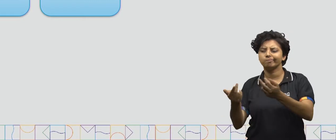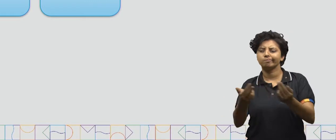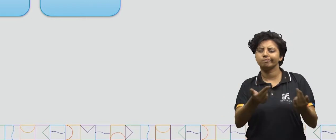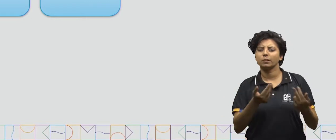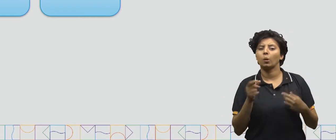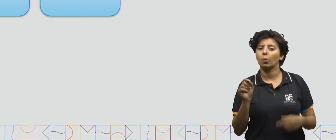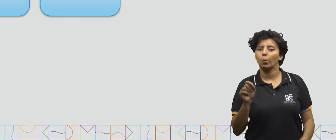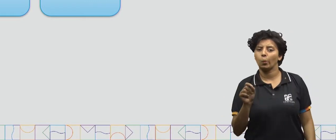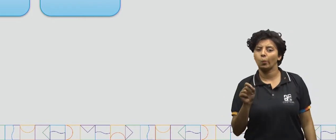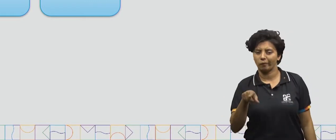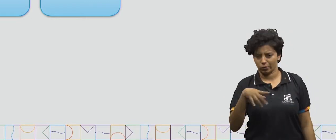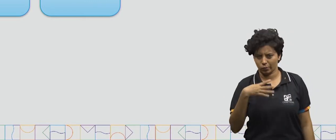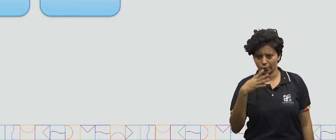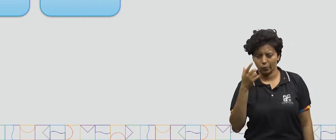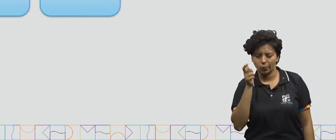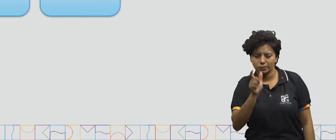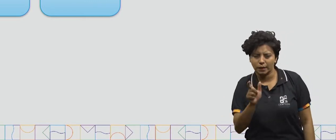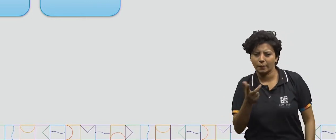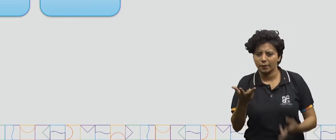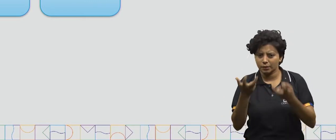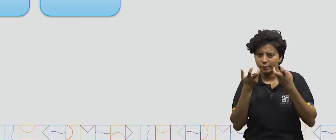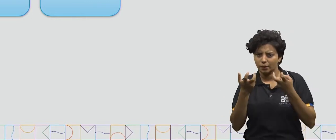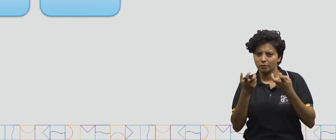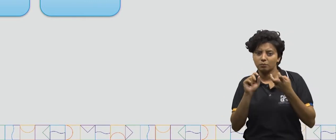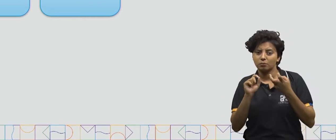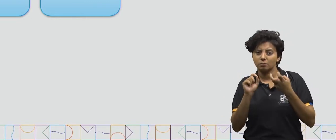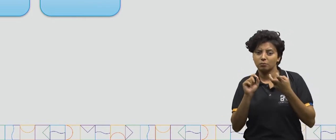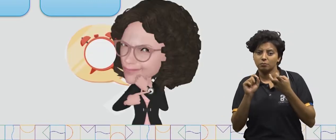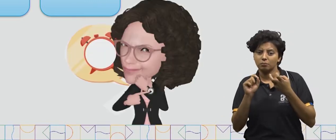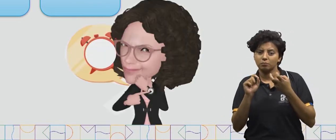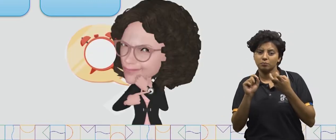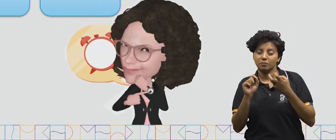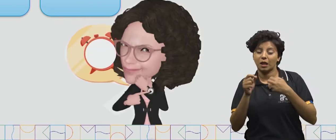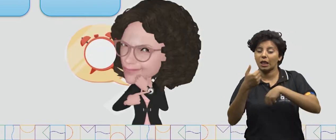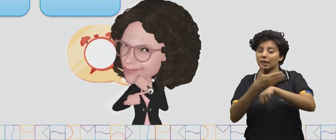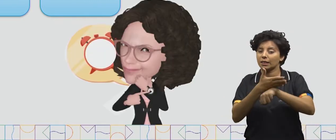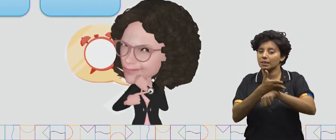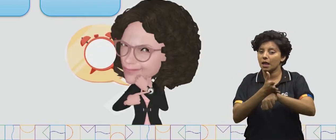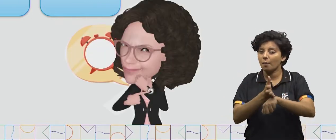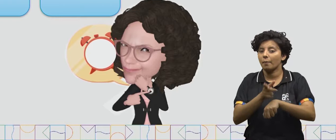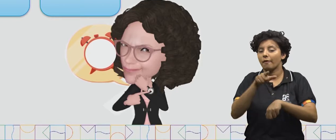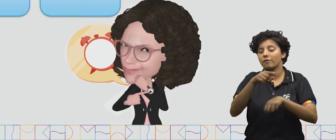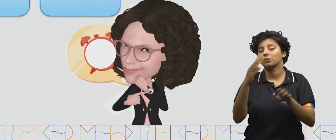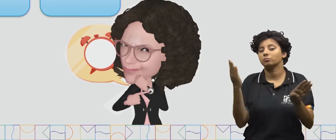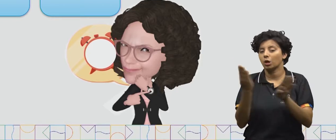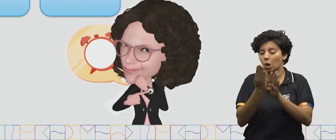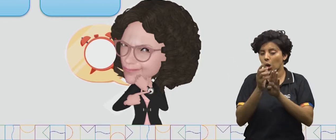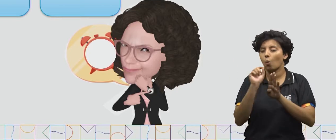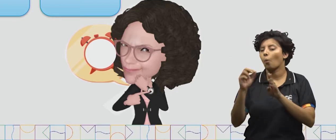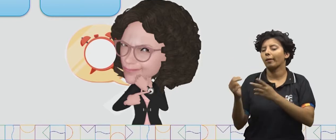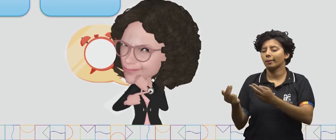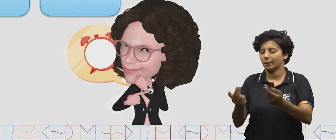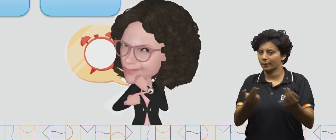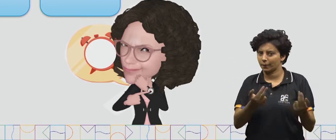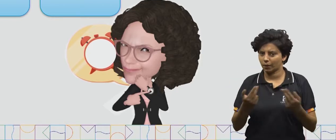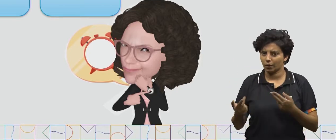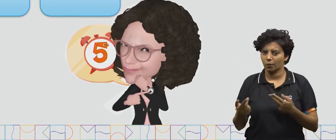comum. Será que você consegue identificar? Vou acionar um cronômetro para você